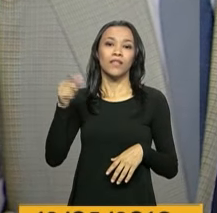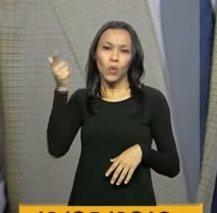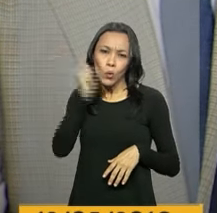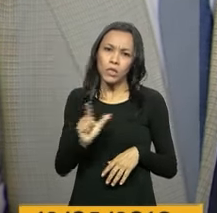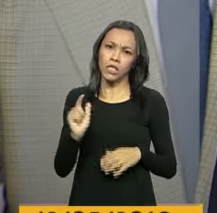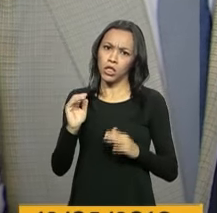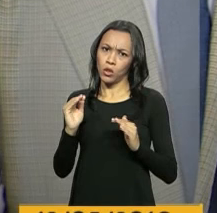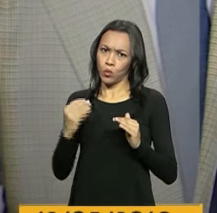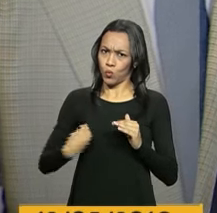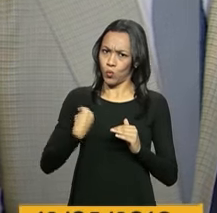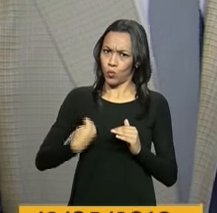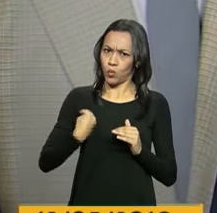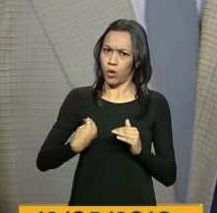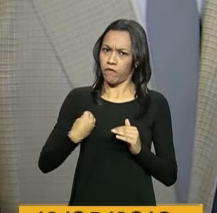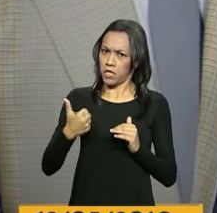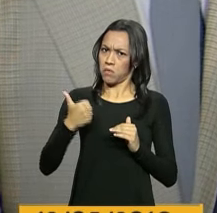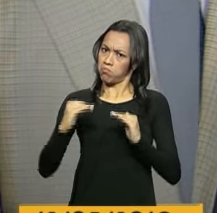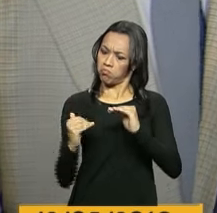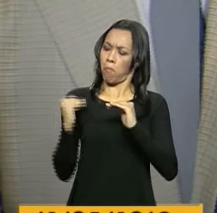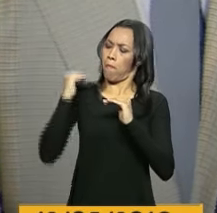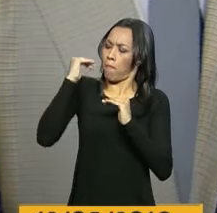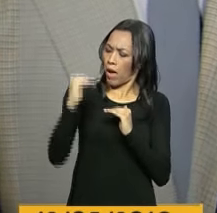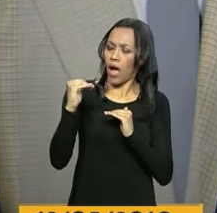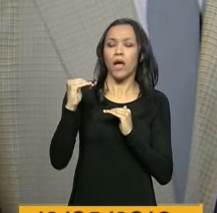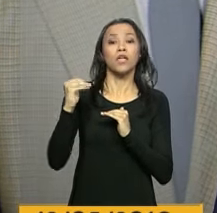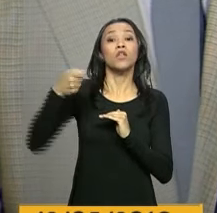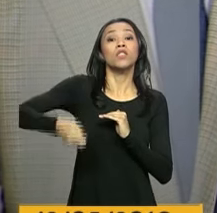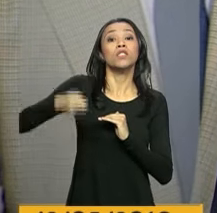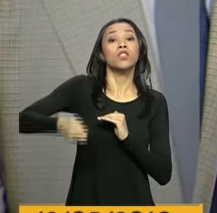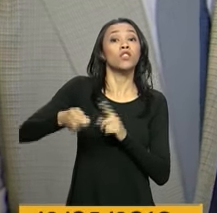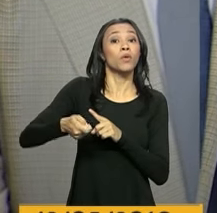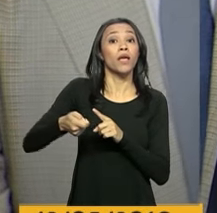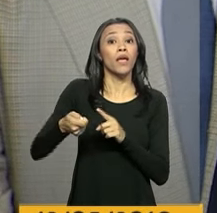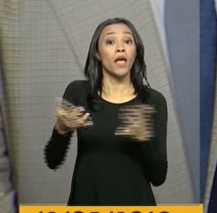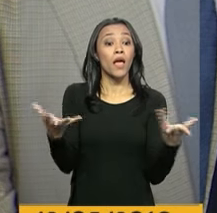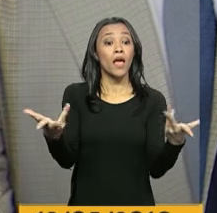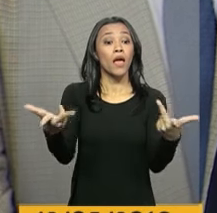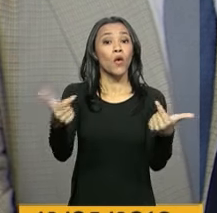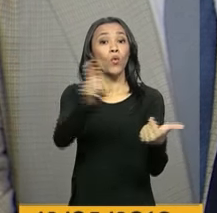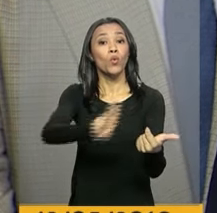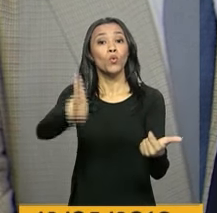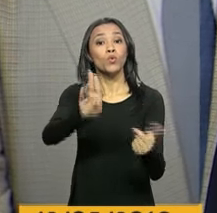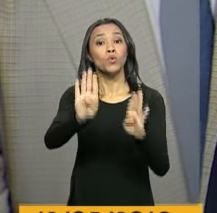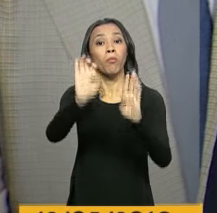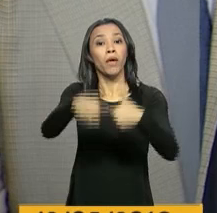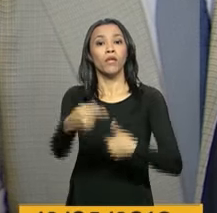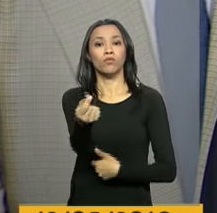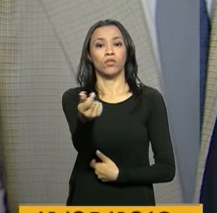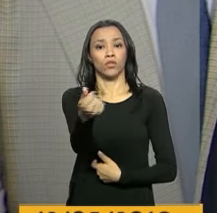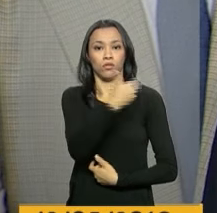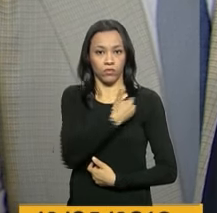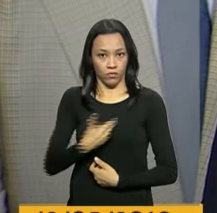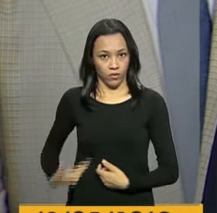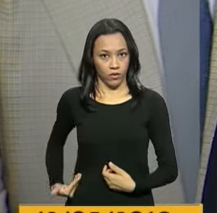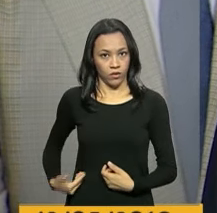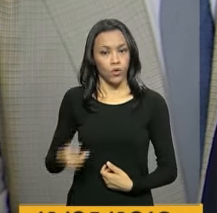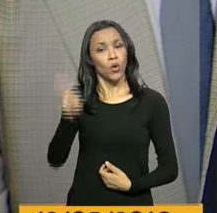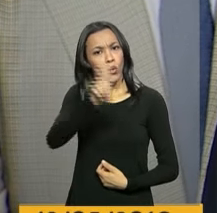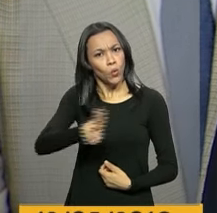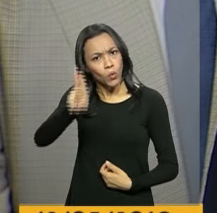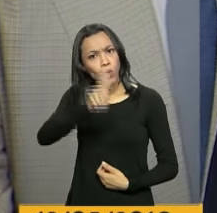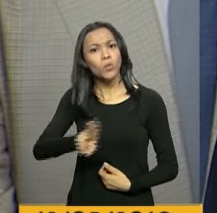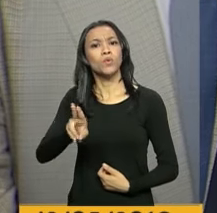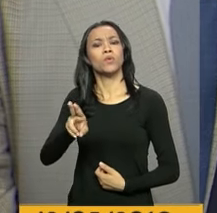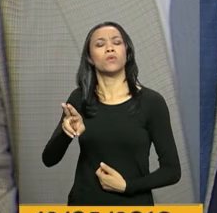classe média começaram a exigir eficiência, eficiência do serviço público e eficiência dos serviços